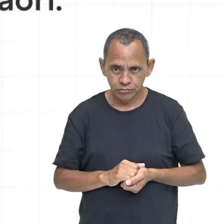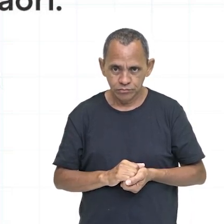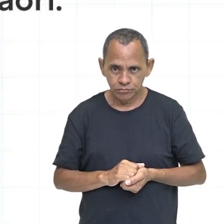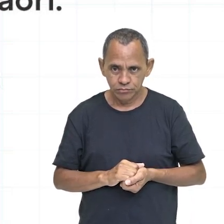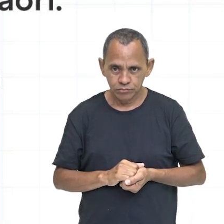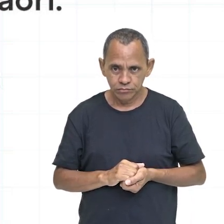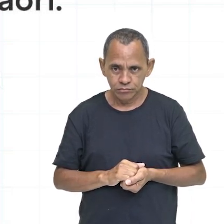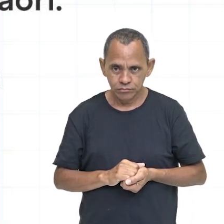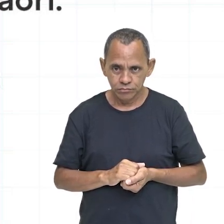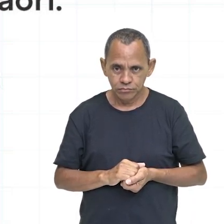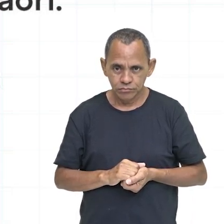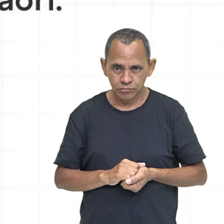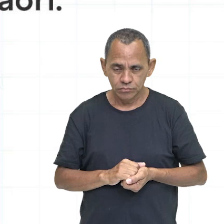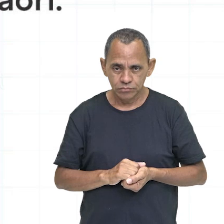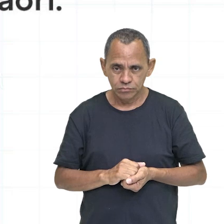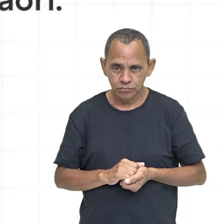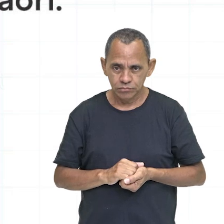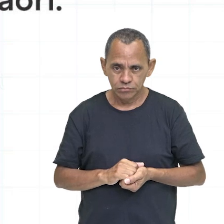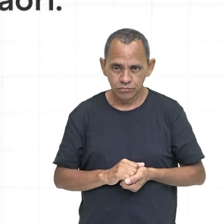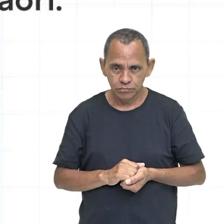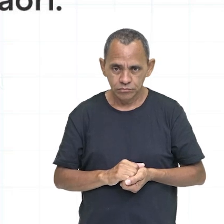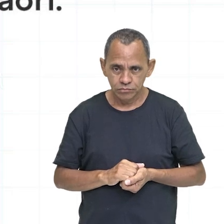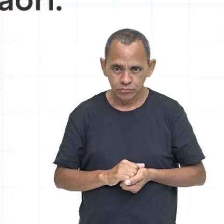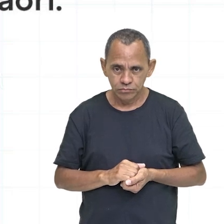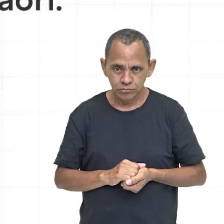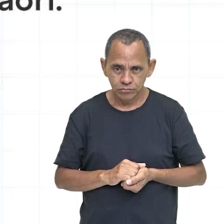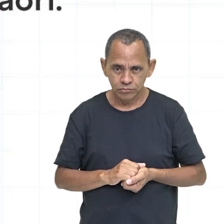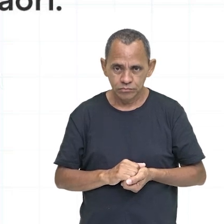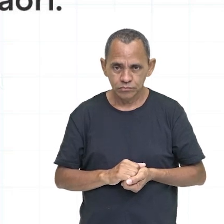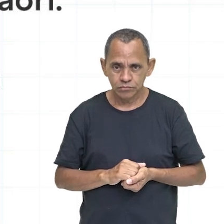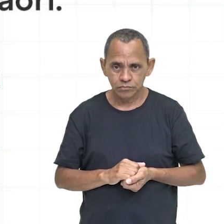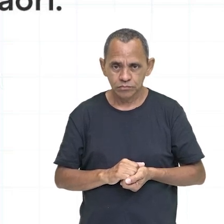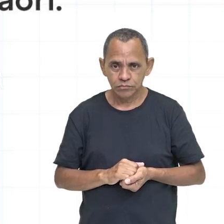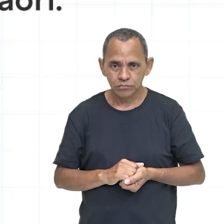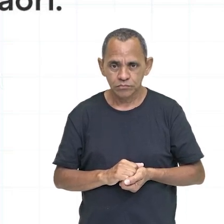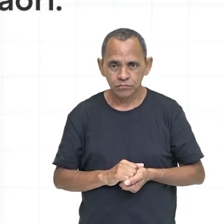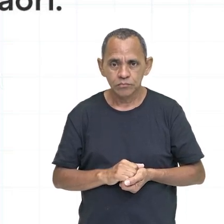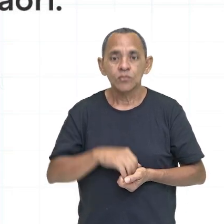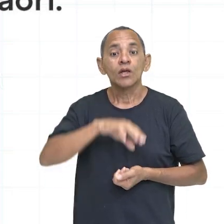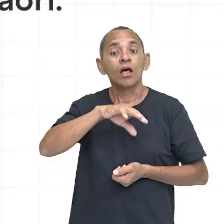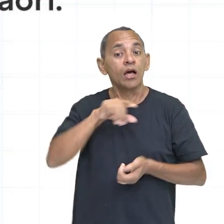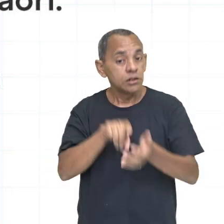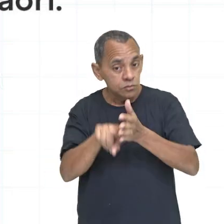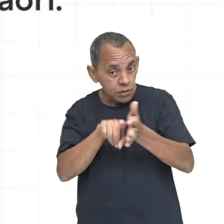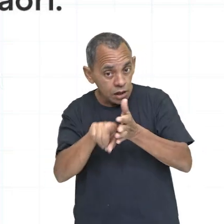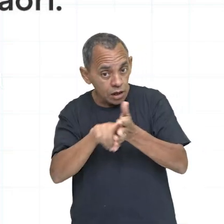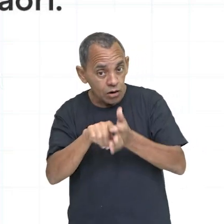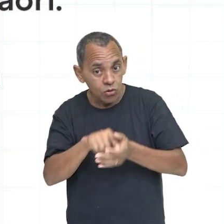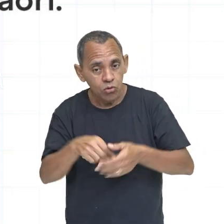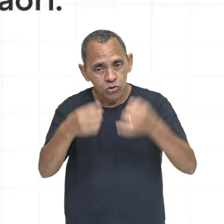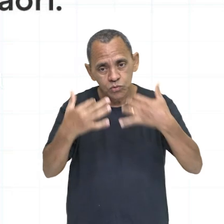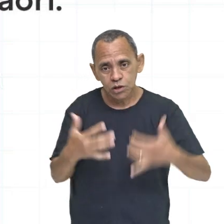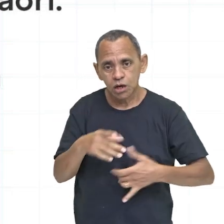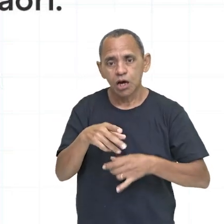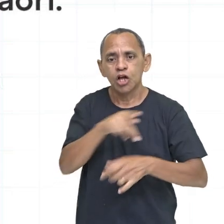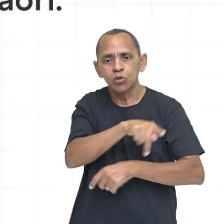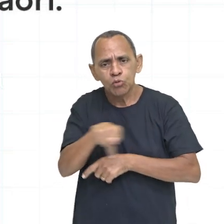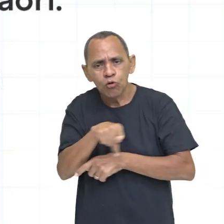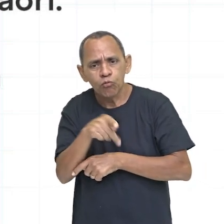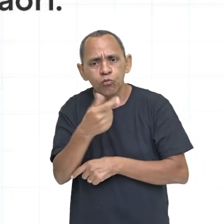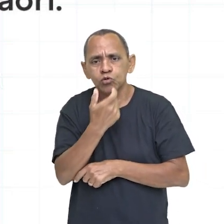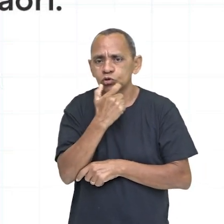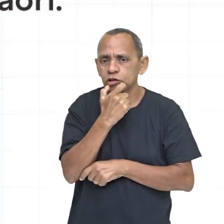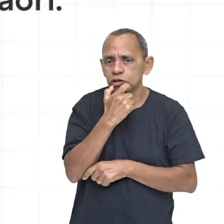Australia was colonized in 1840 and recognized English as an